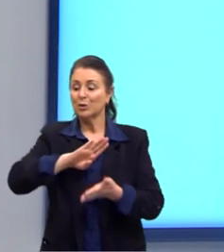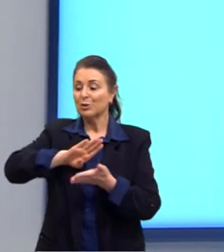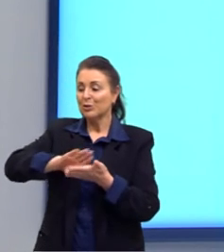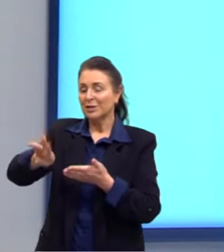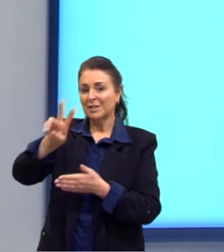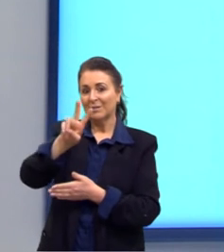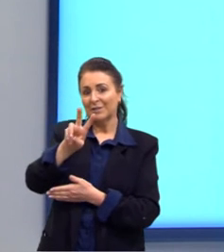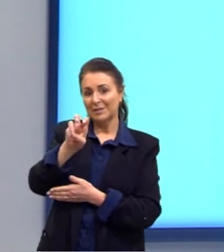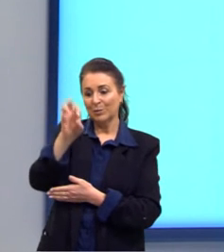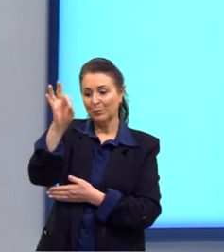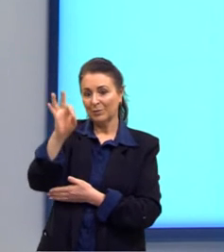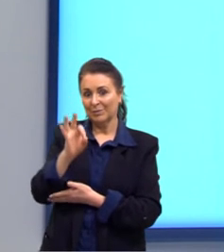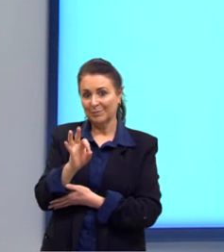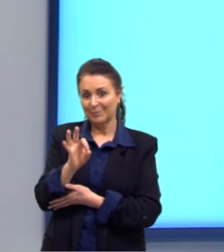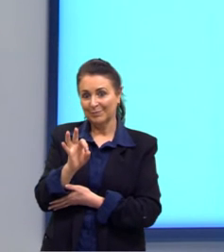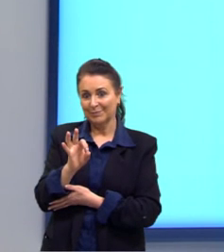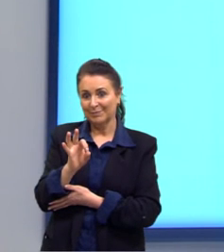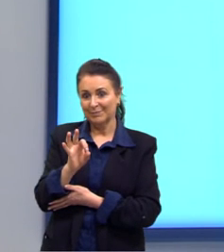porcento